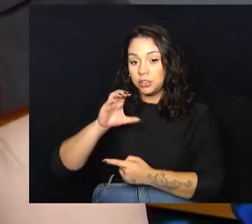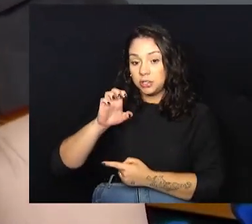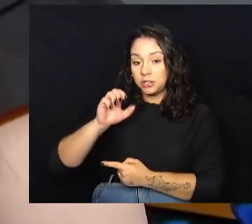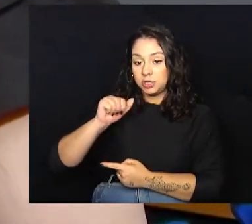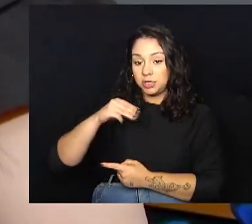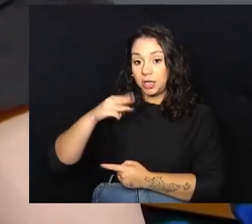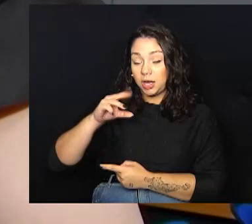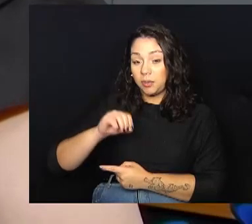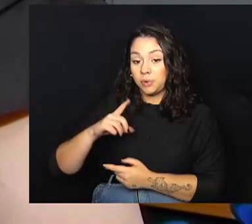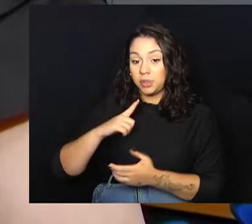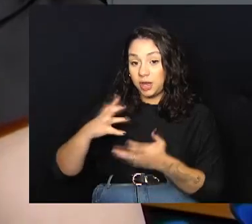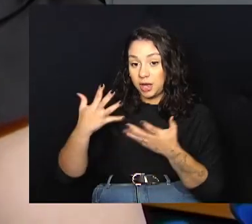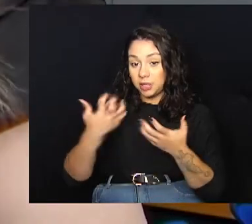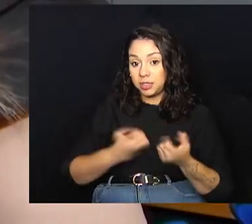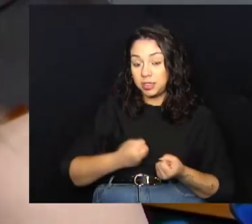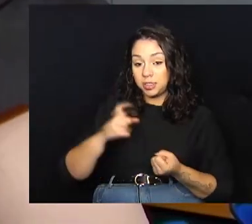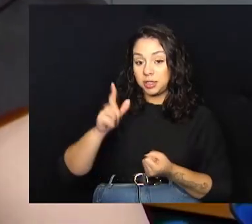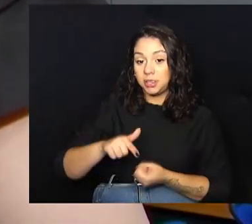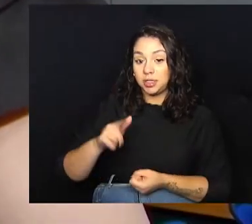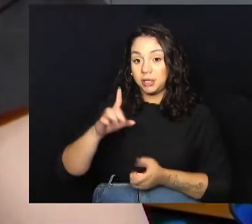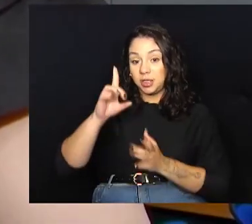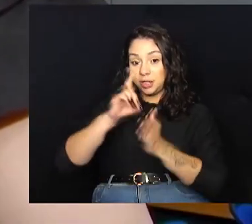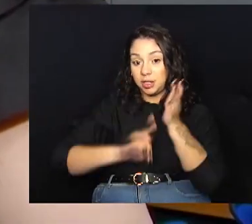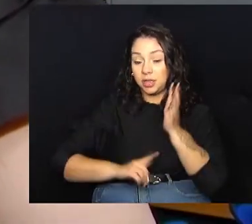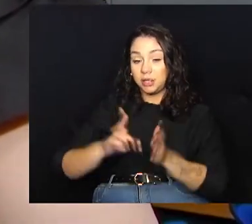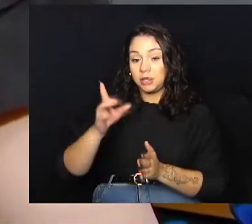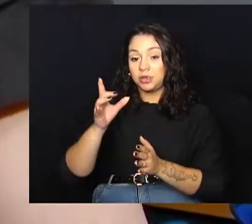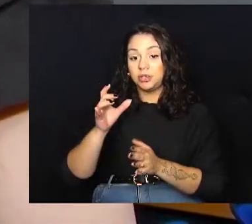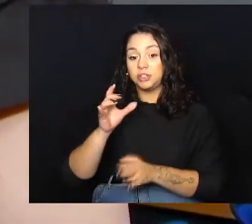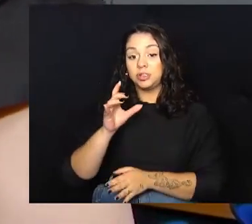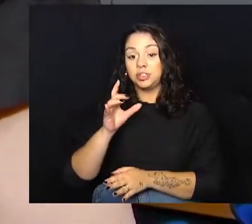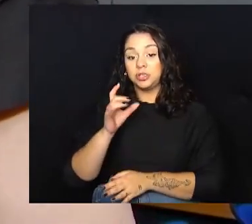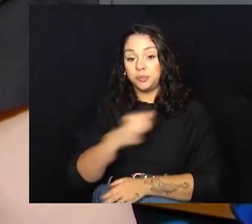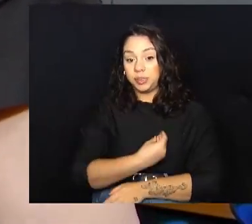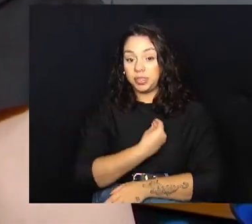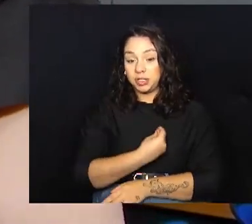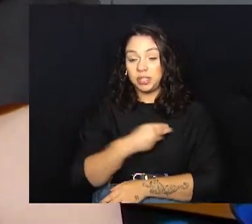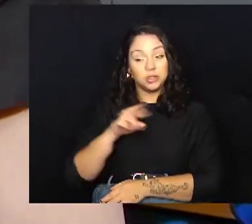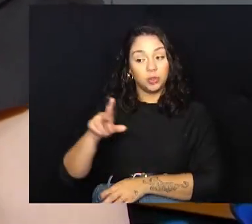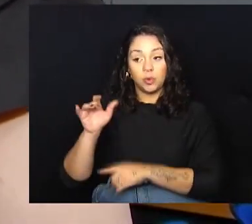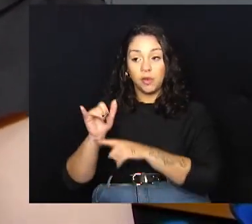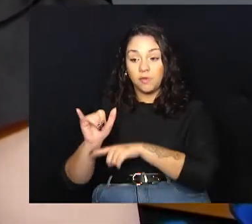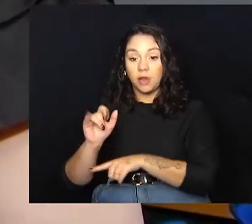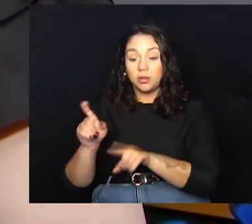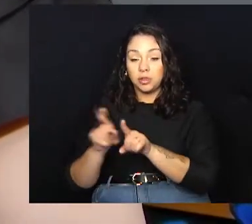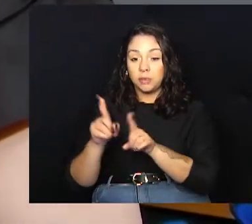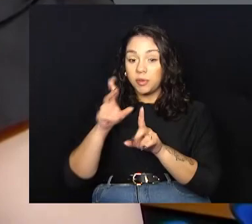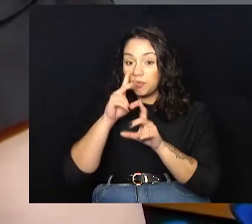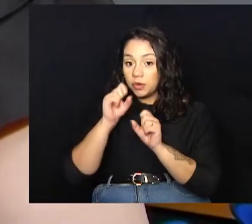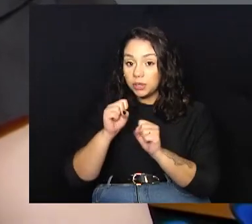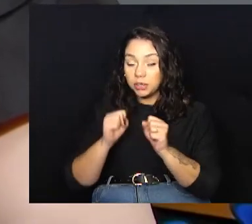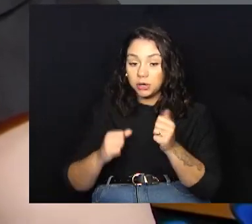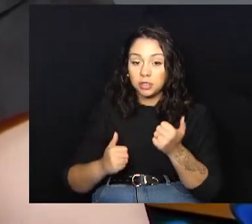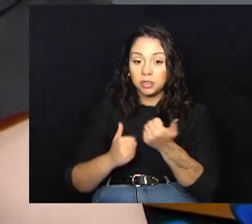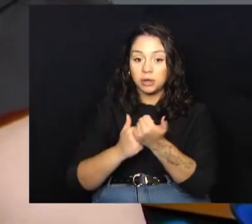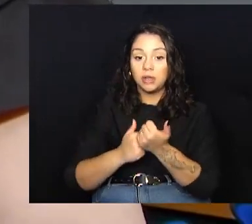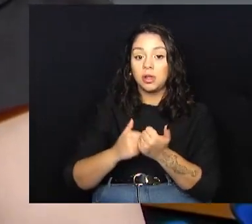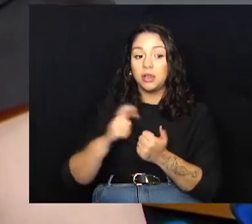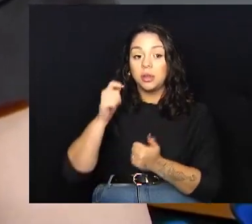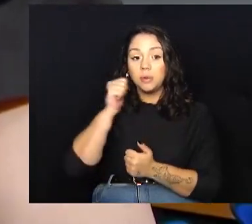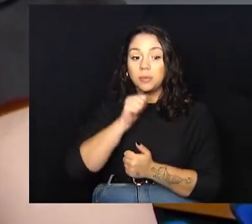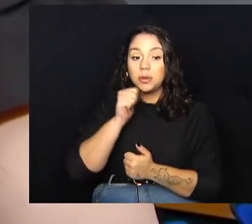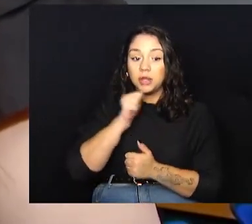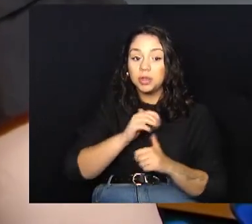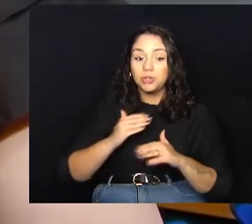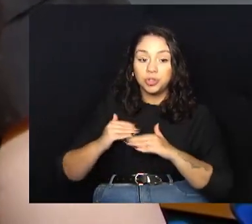aceite a declaração de presença e não me dê falta para essa mulher fortalecer a mulher na questão de igualdade de